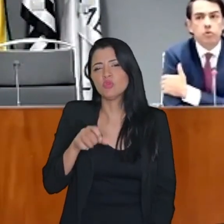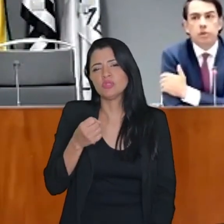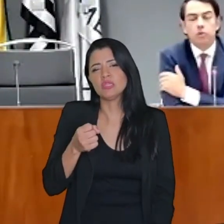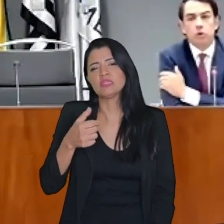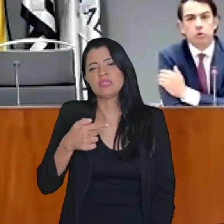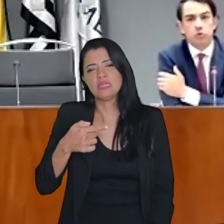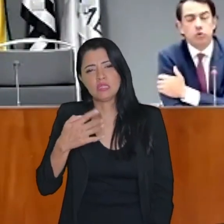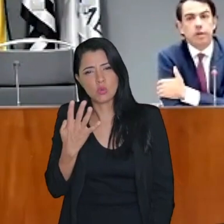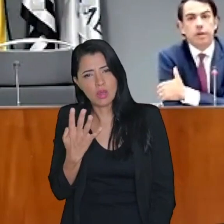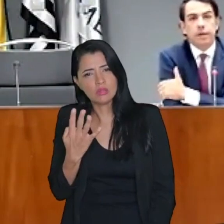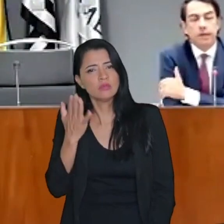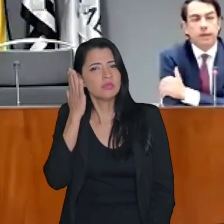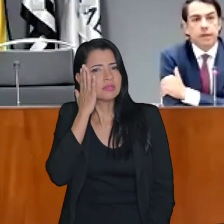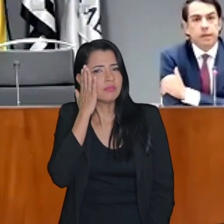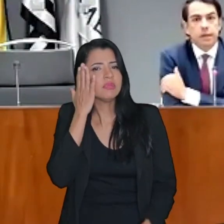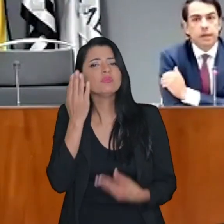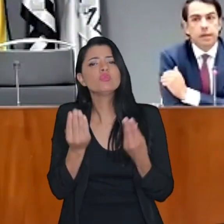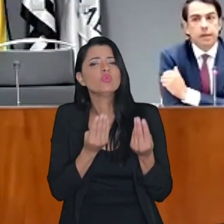sabíamos todos